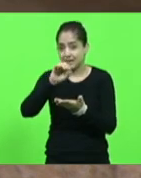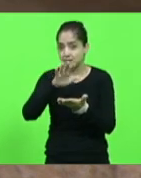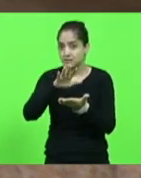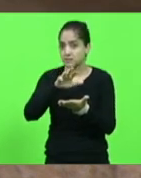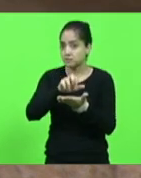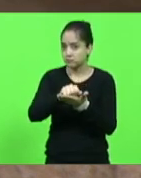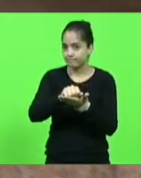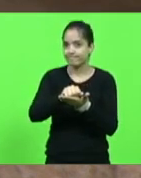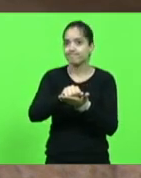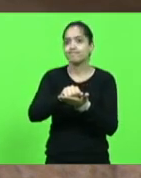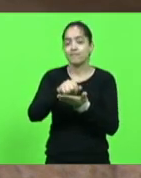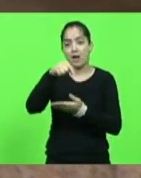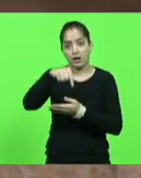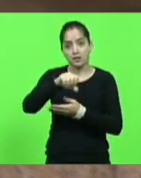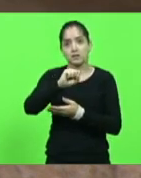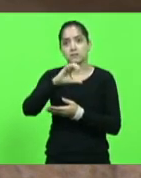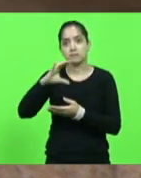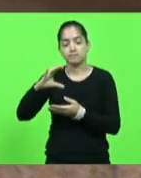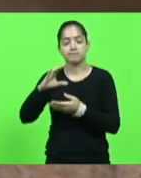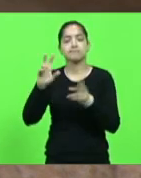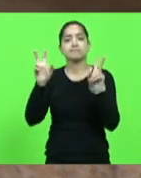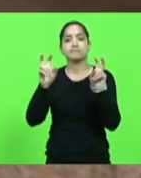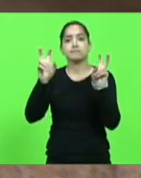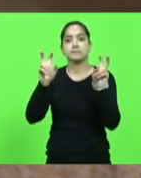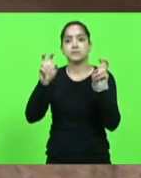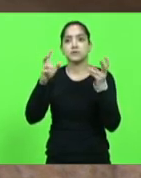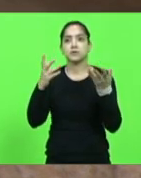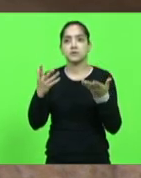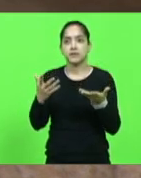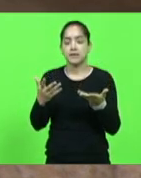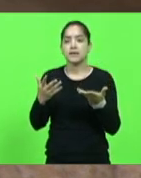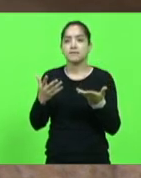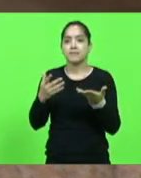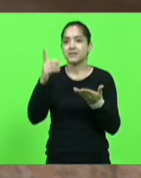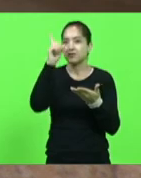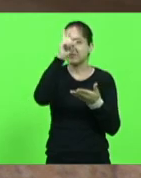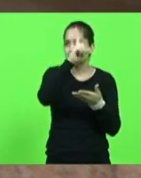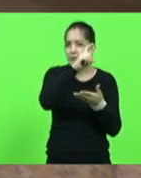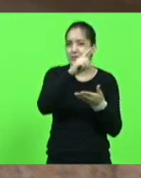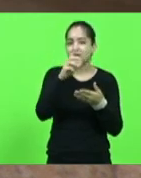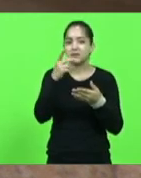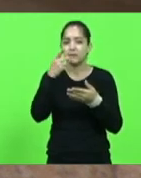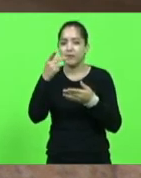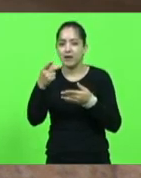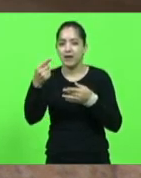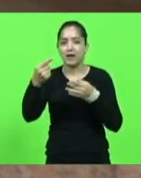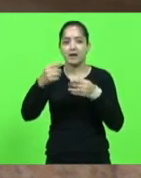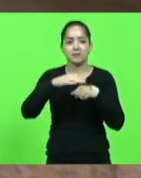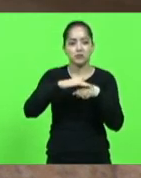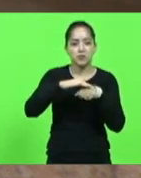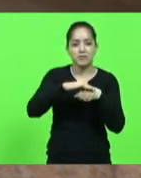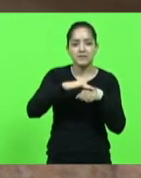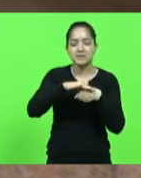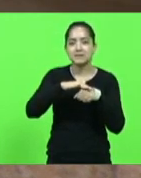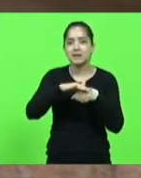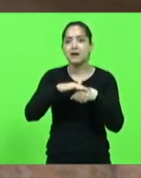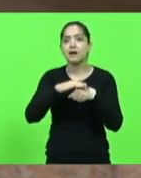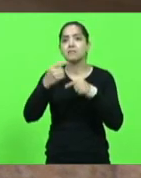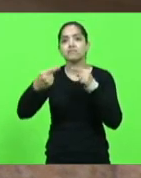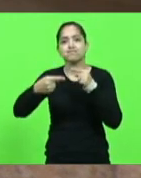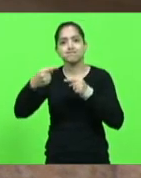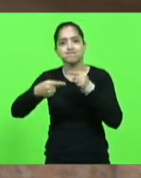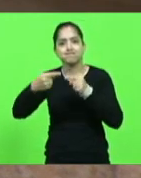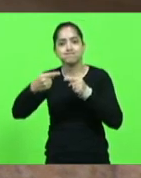Catarina. E é um tema que a gente tem dificuldade de falar, inclusive, com as pessoas, a gente tem dificuldade